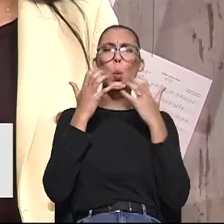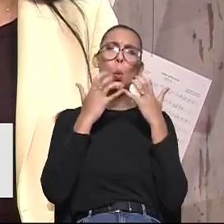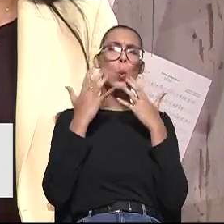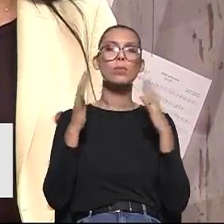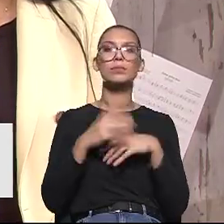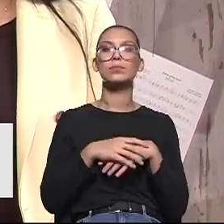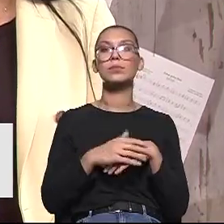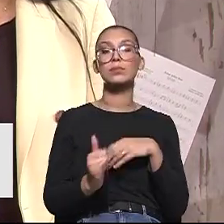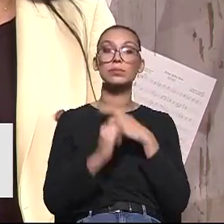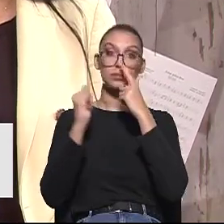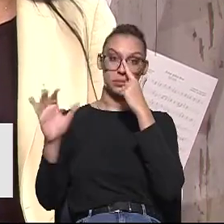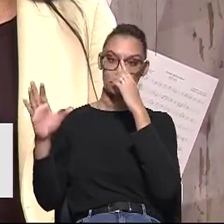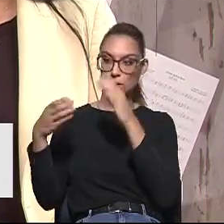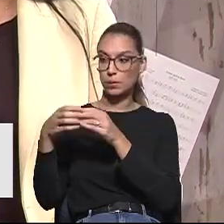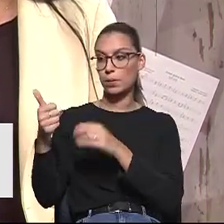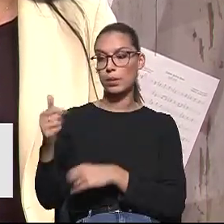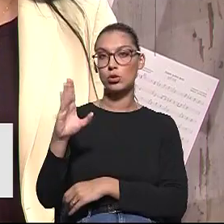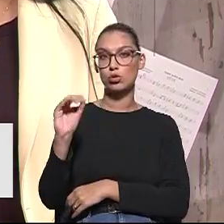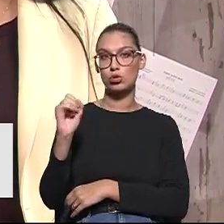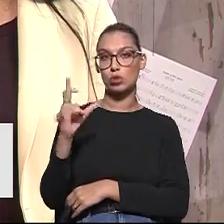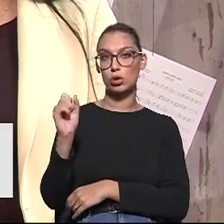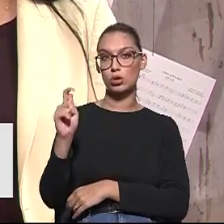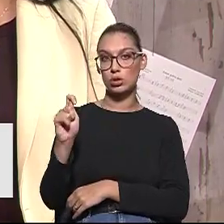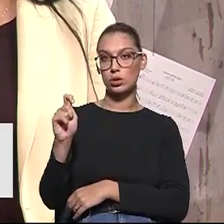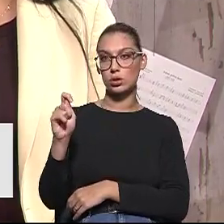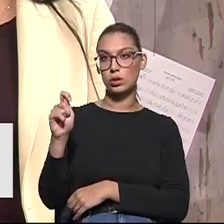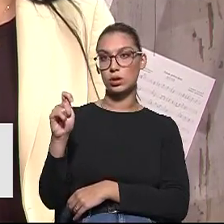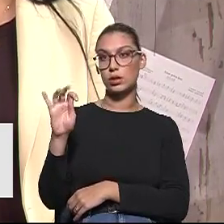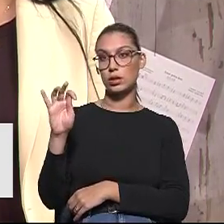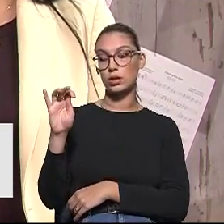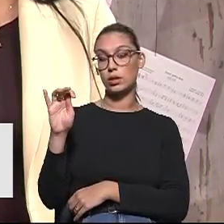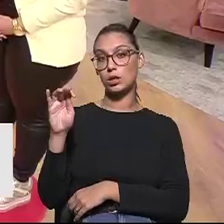E os concorrentes da equipa B são Jorge Pacheco e Sónia Flávia.